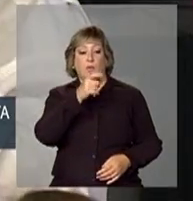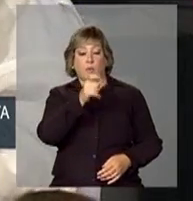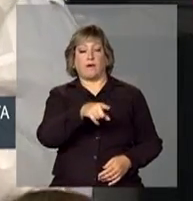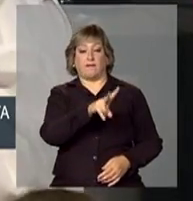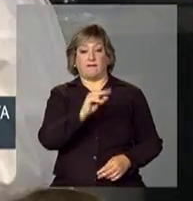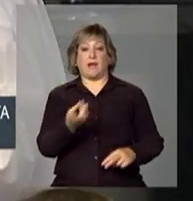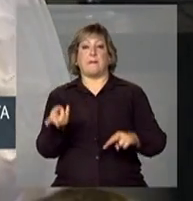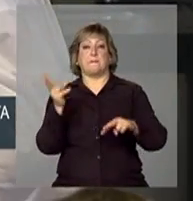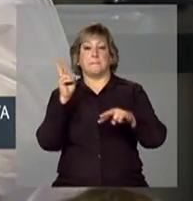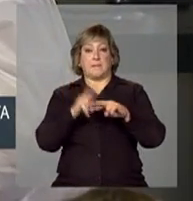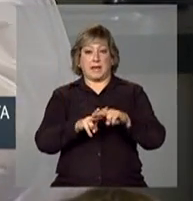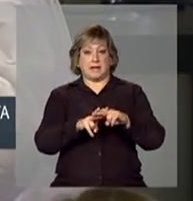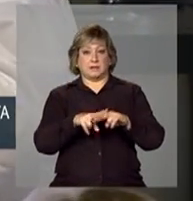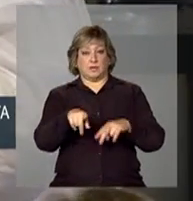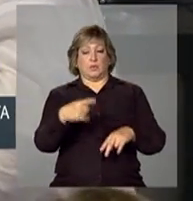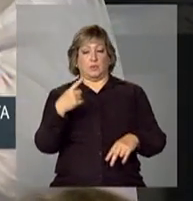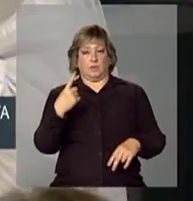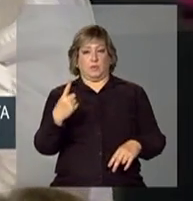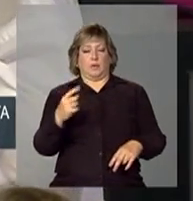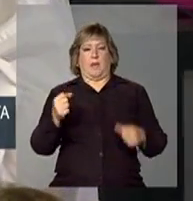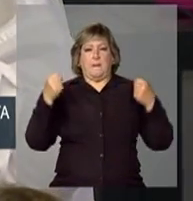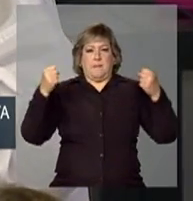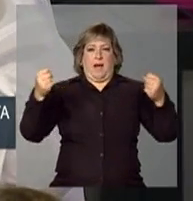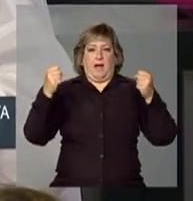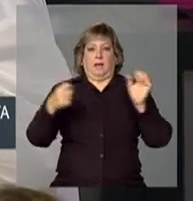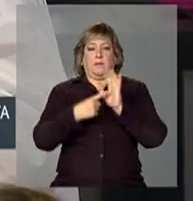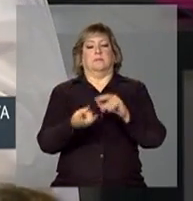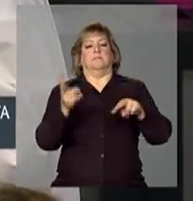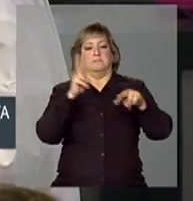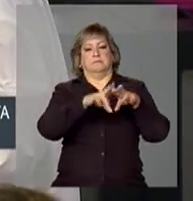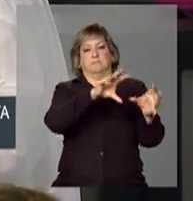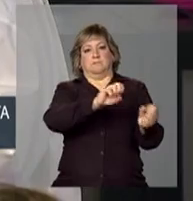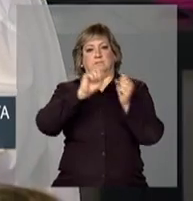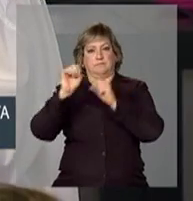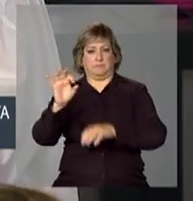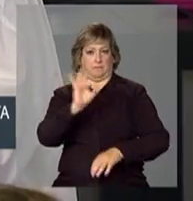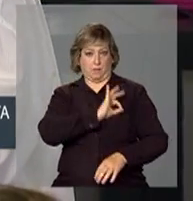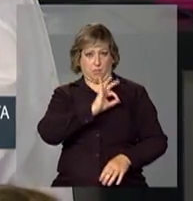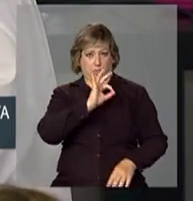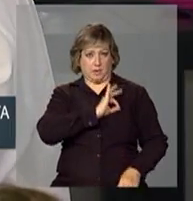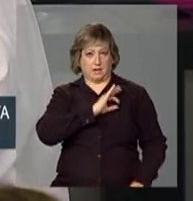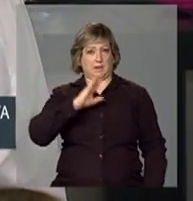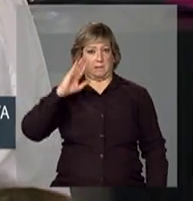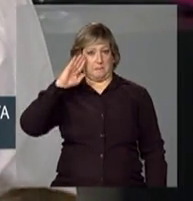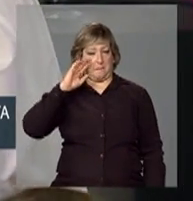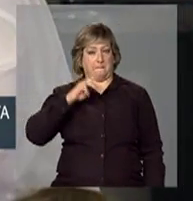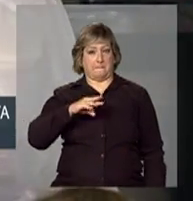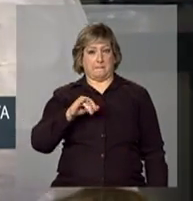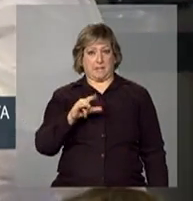numa manifestação, vai ser levado para a polícia militar,